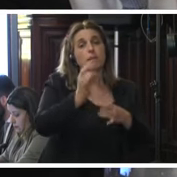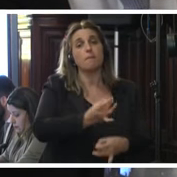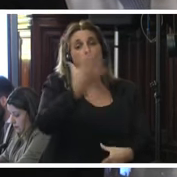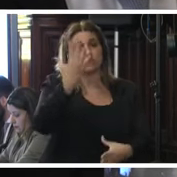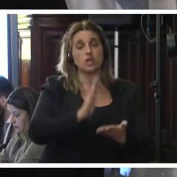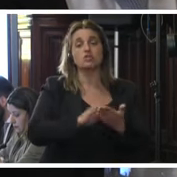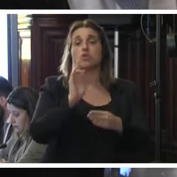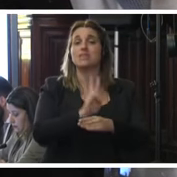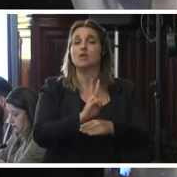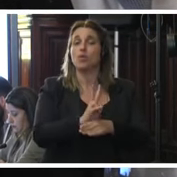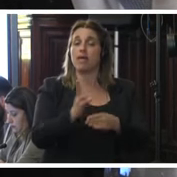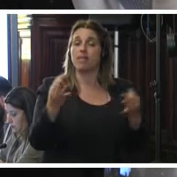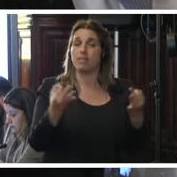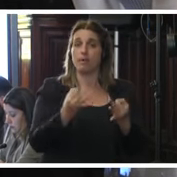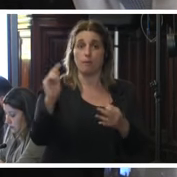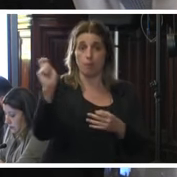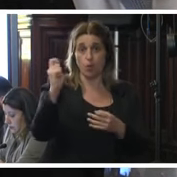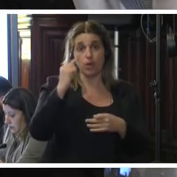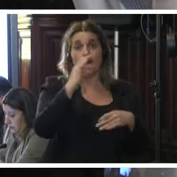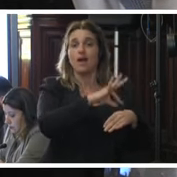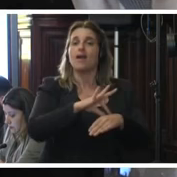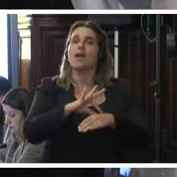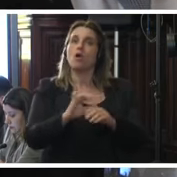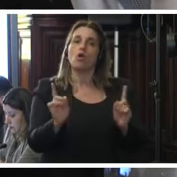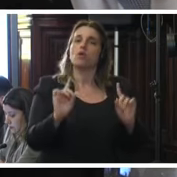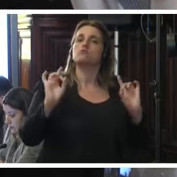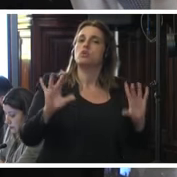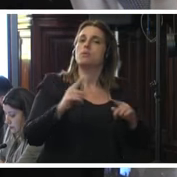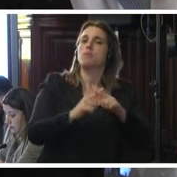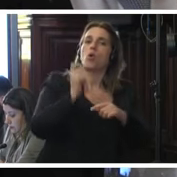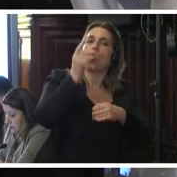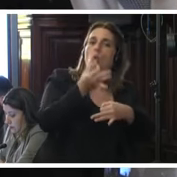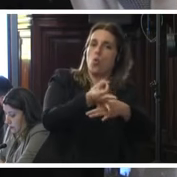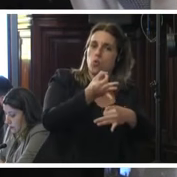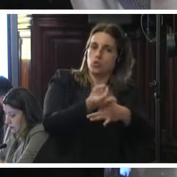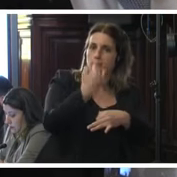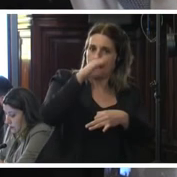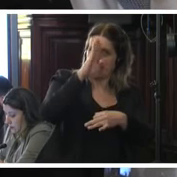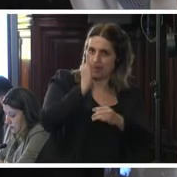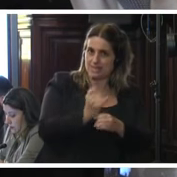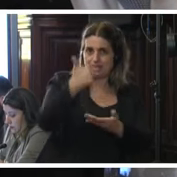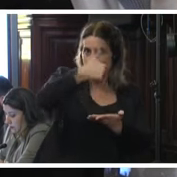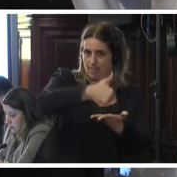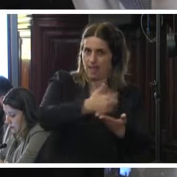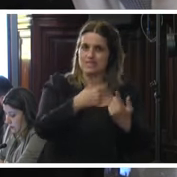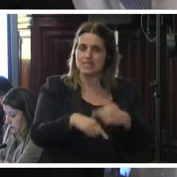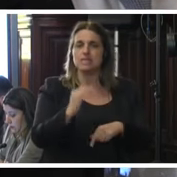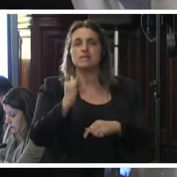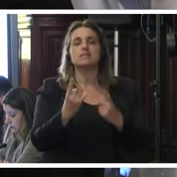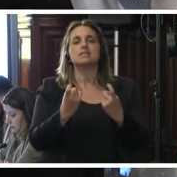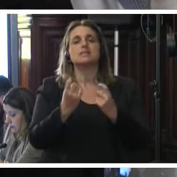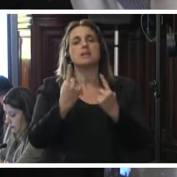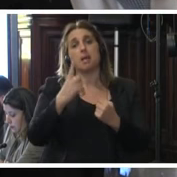norteia não somente os cursos por ela oferecidos na modalidade presencial, mas também na modalidade à distância.